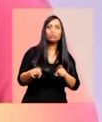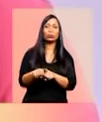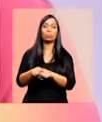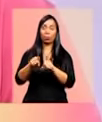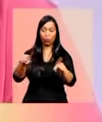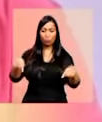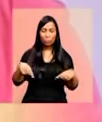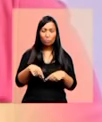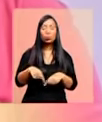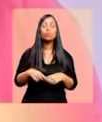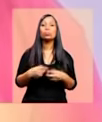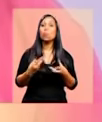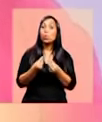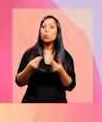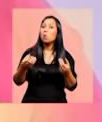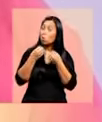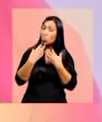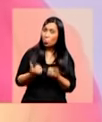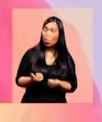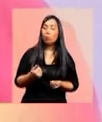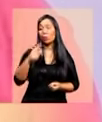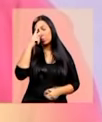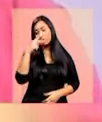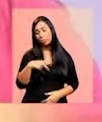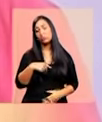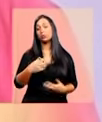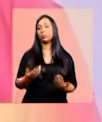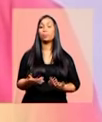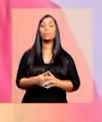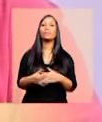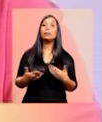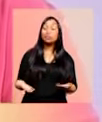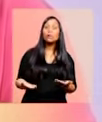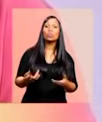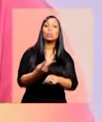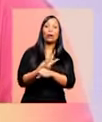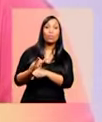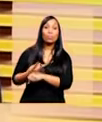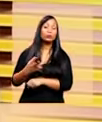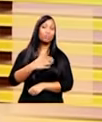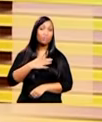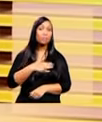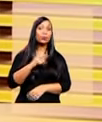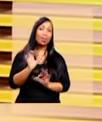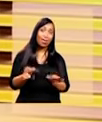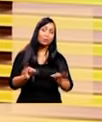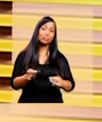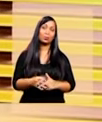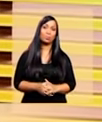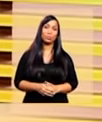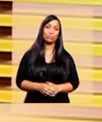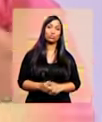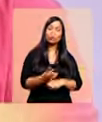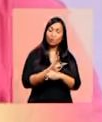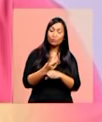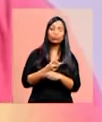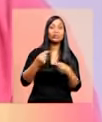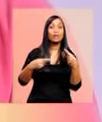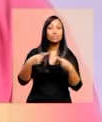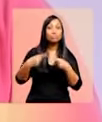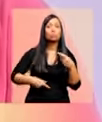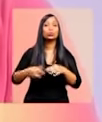nos bastidores foram muito enriquecedoras, para mim inclusive. Então eu acho que a busca para mim é exatamente essa. É